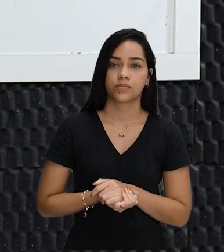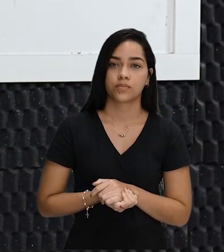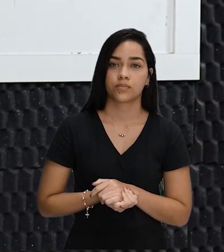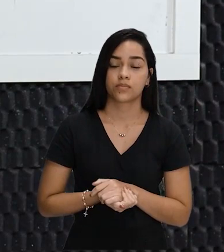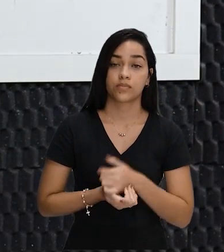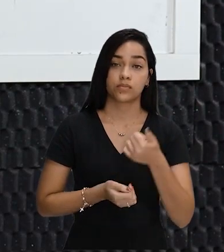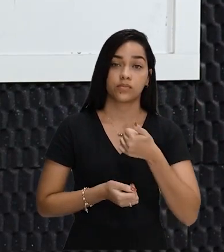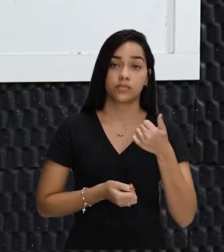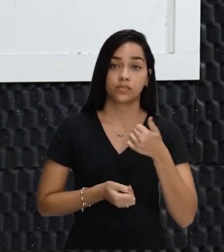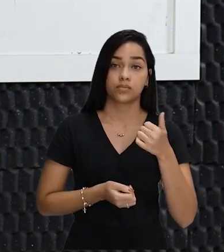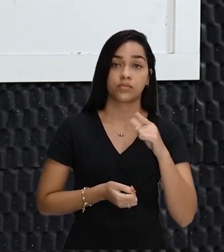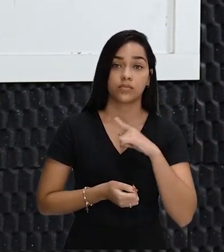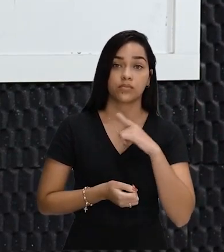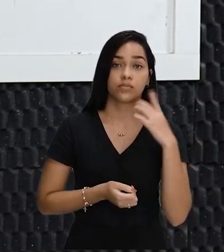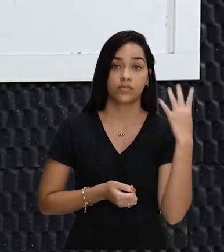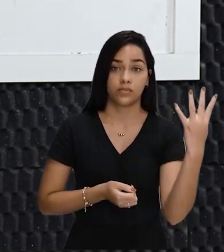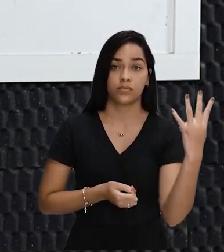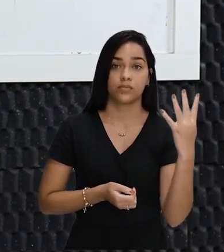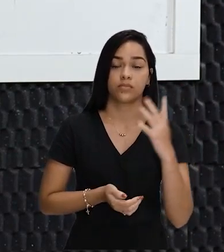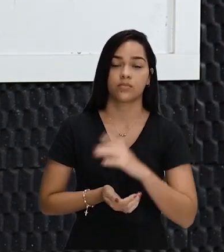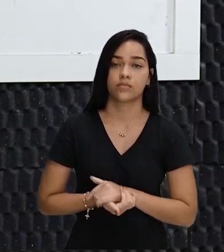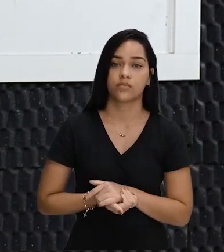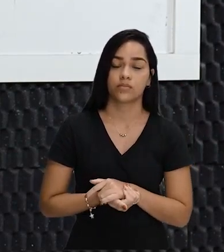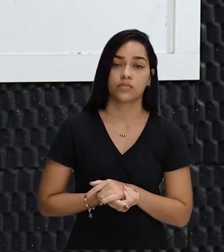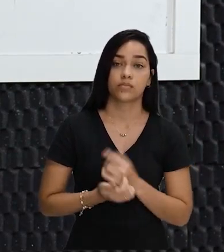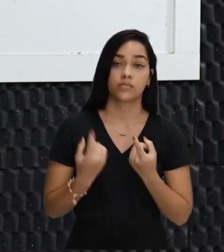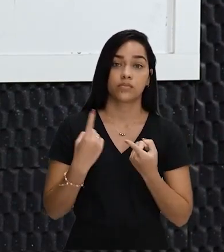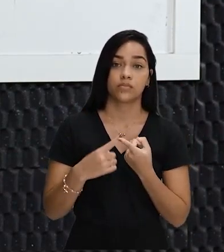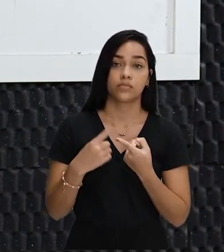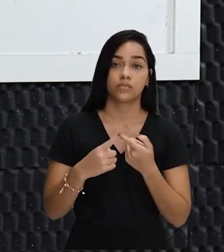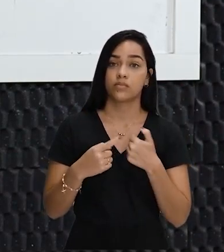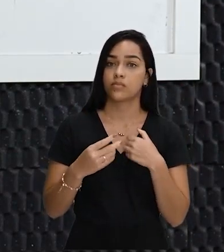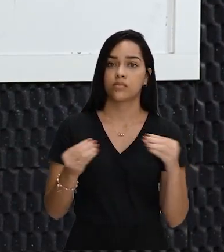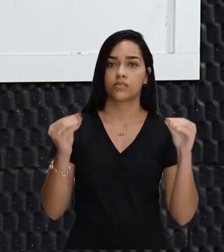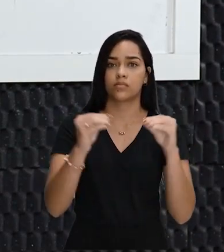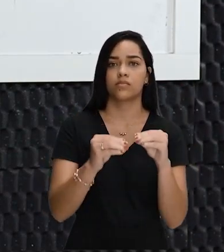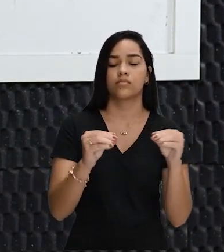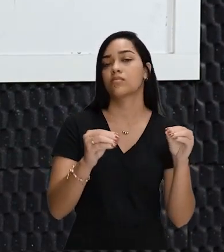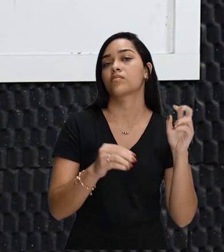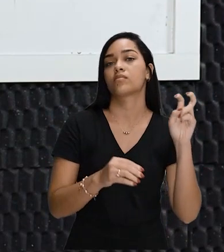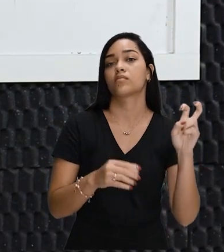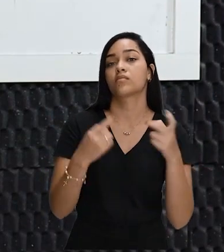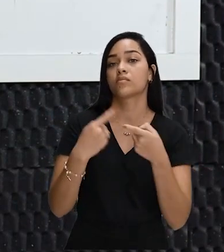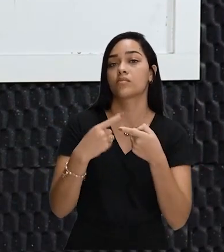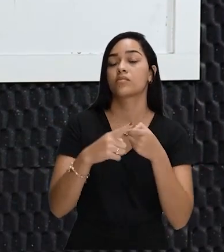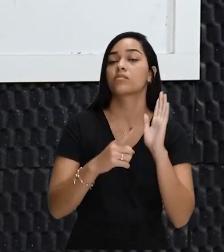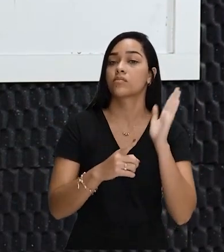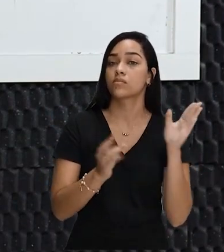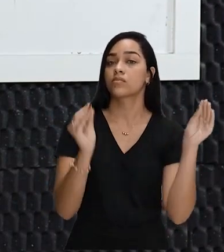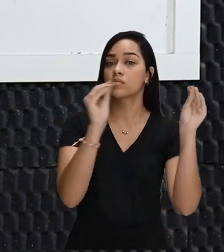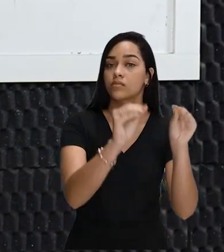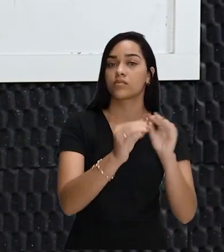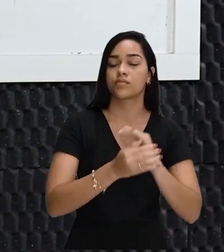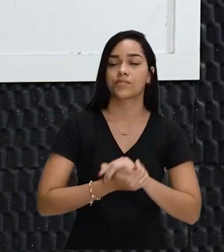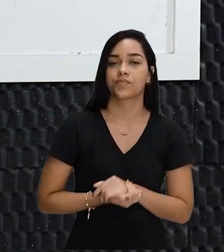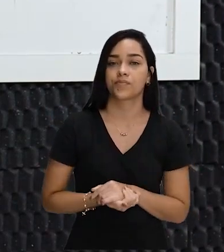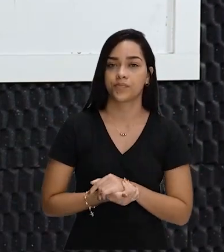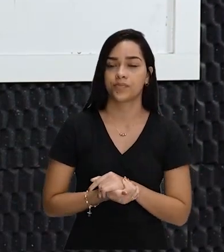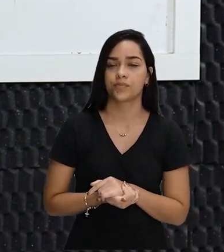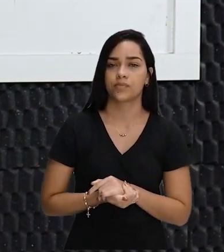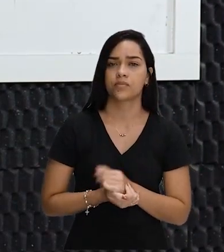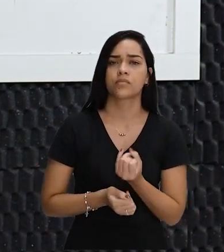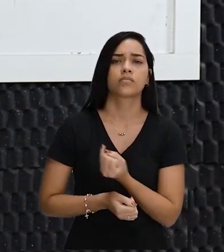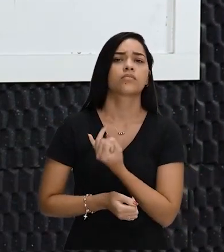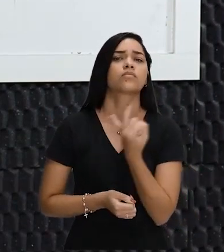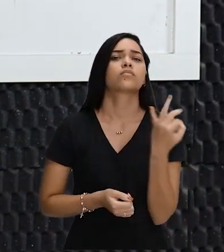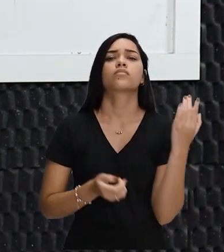nesse primeiro algarismo Eu tenho quatro possibilidades porque eu não posso colocar o cinco porque eu já coloquei aqui e aqui